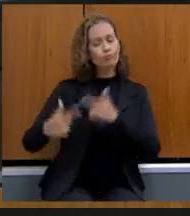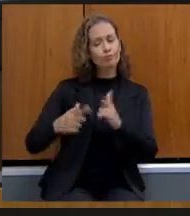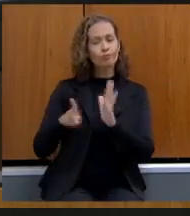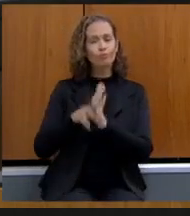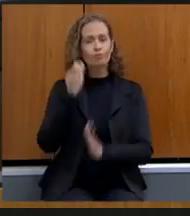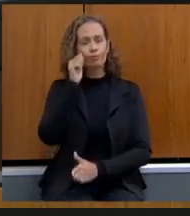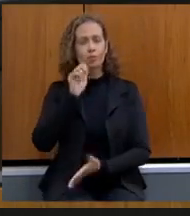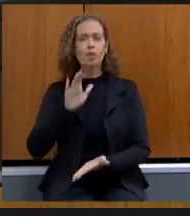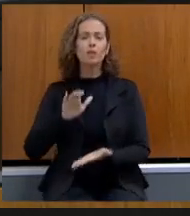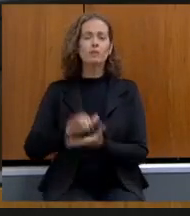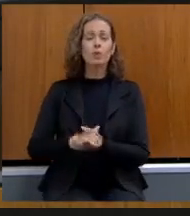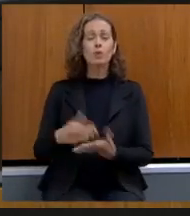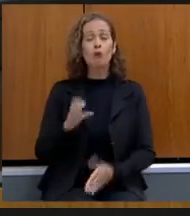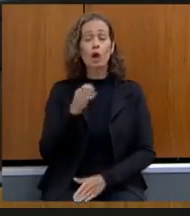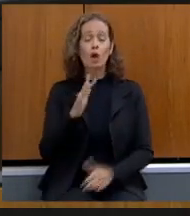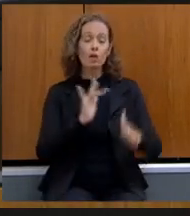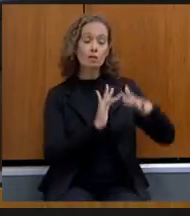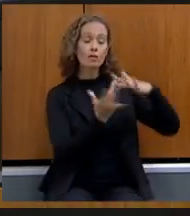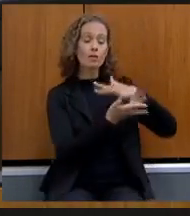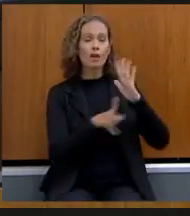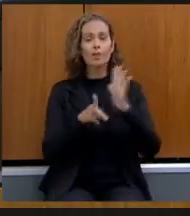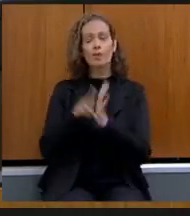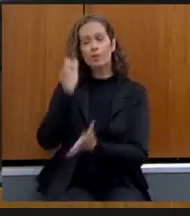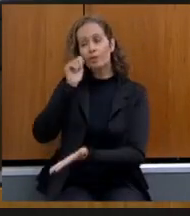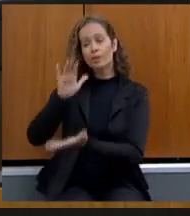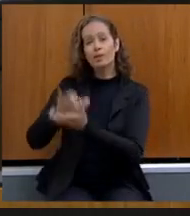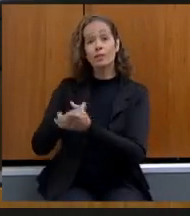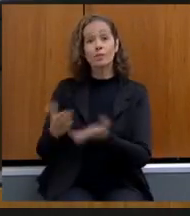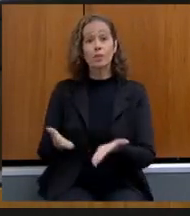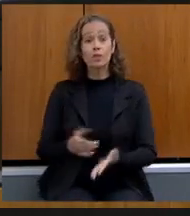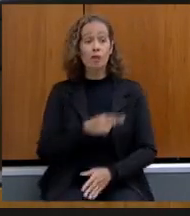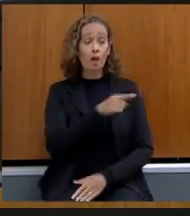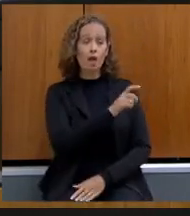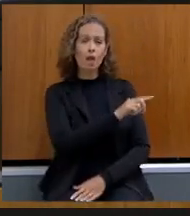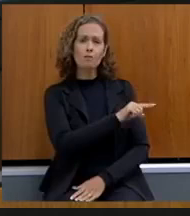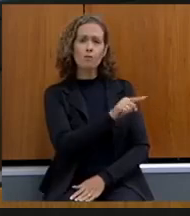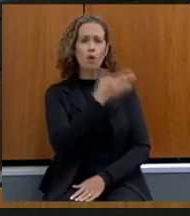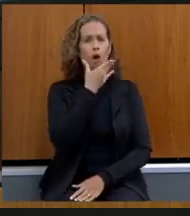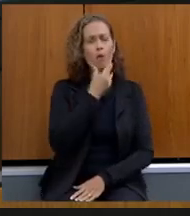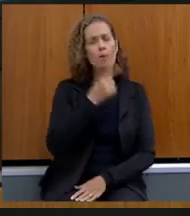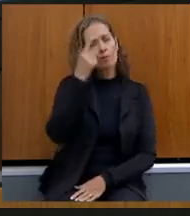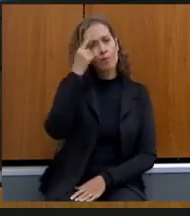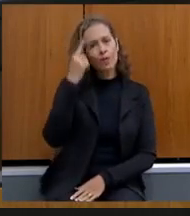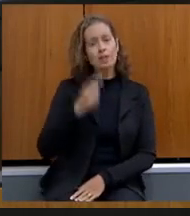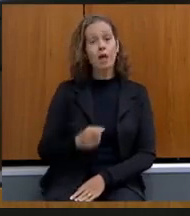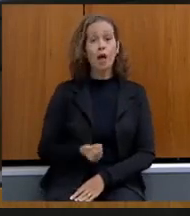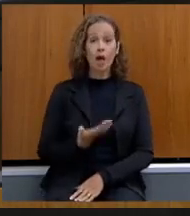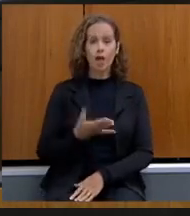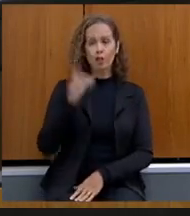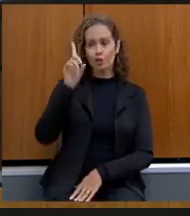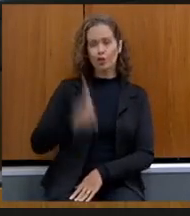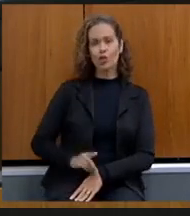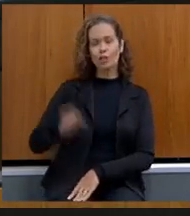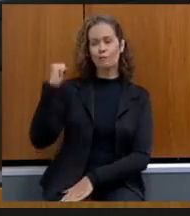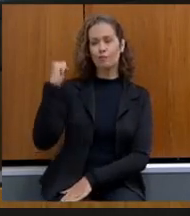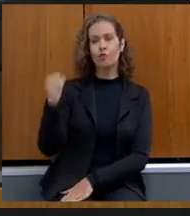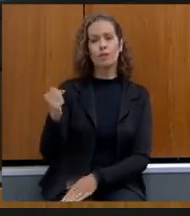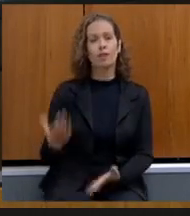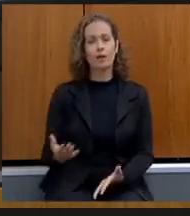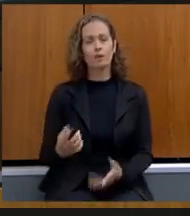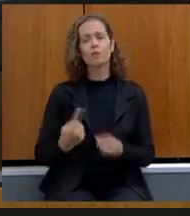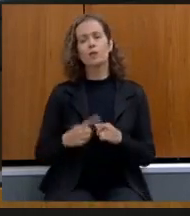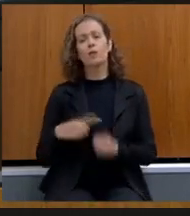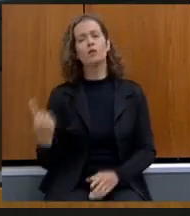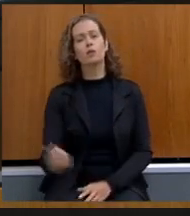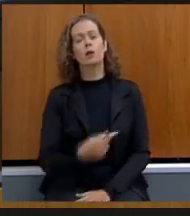na rede social da esposa e no final acho que eu tirei de matar porque nós somos assassinadas nós sofremos